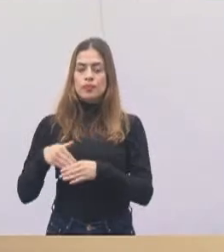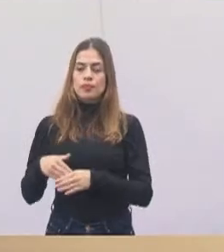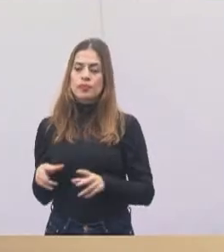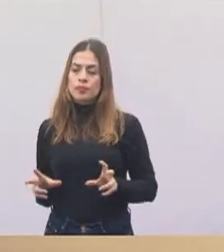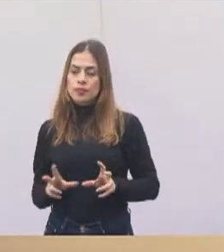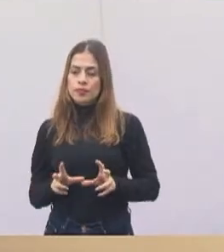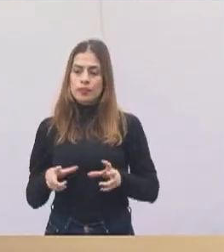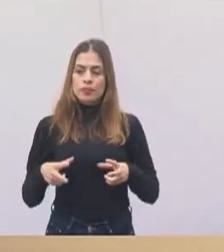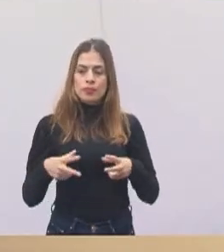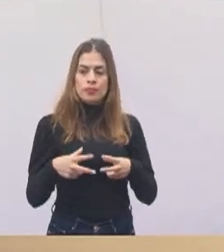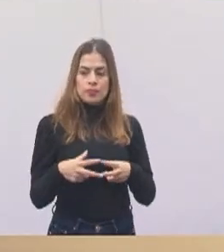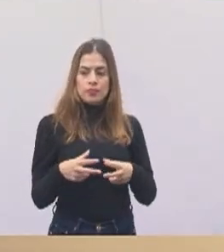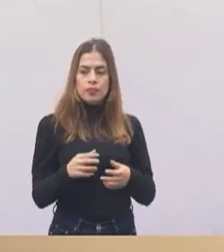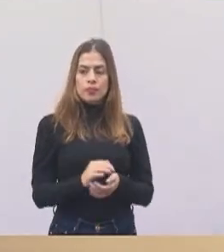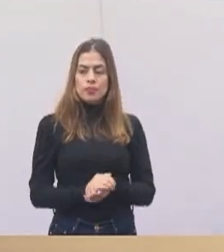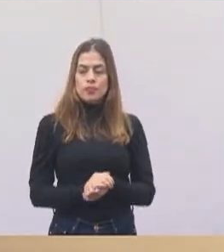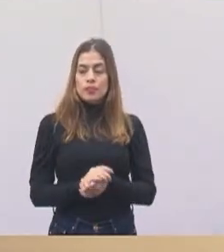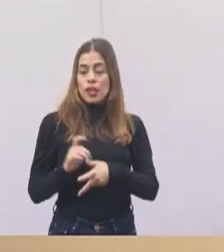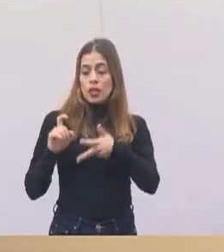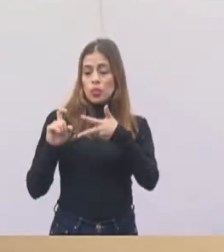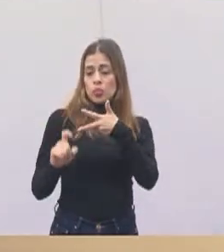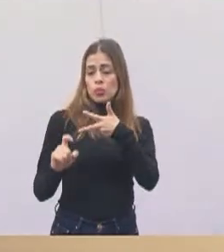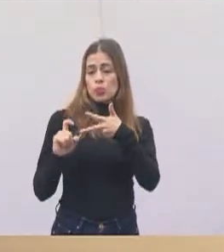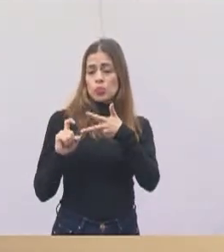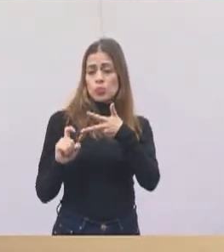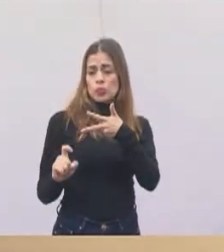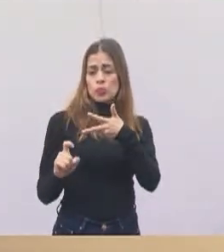e informação do executivo que